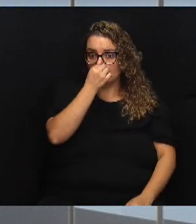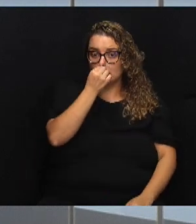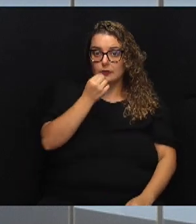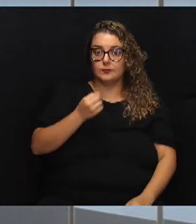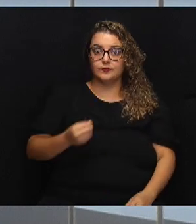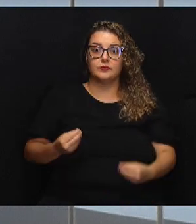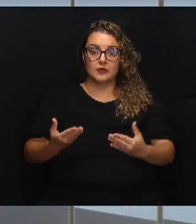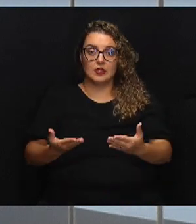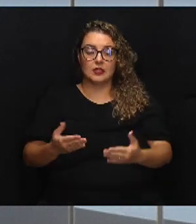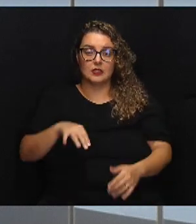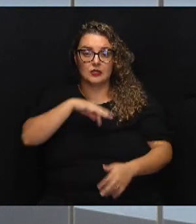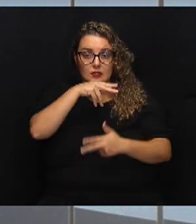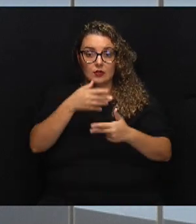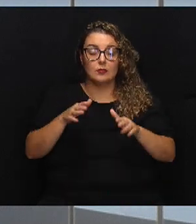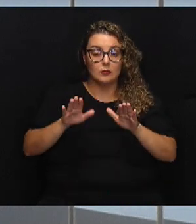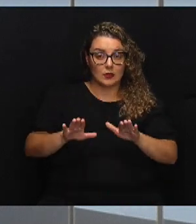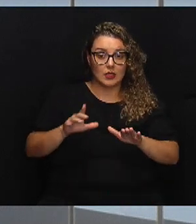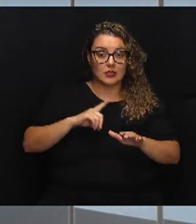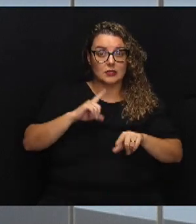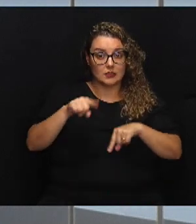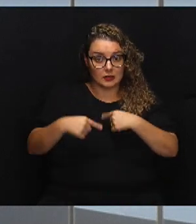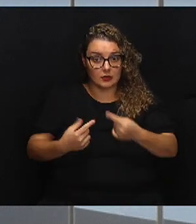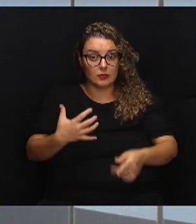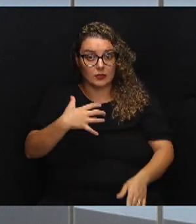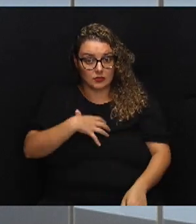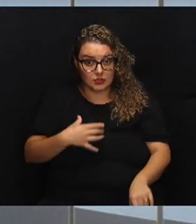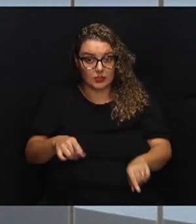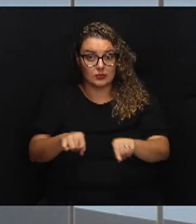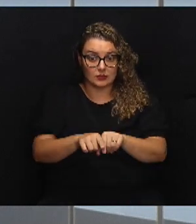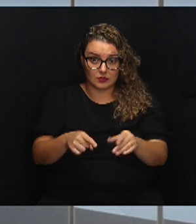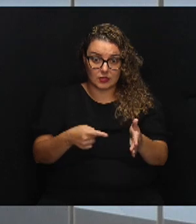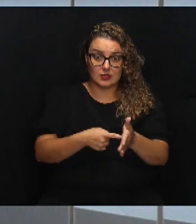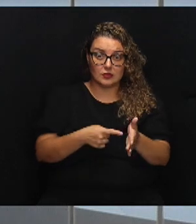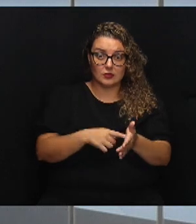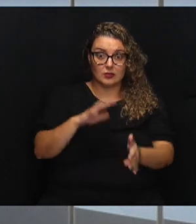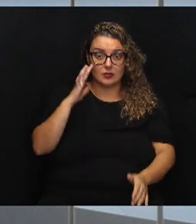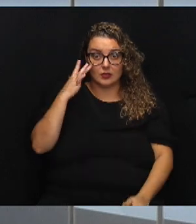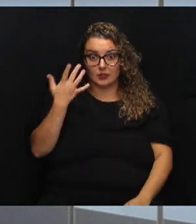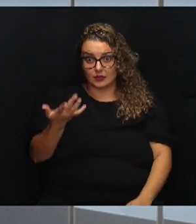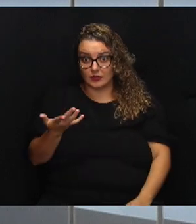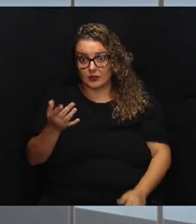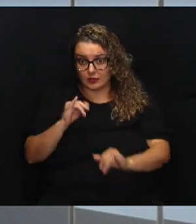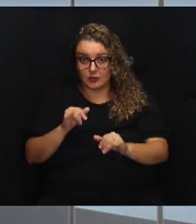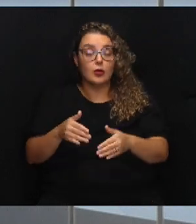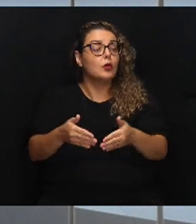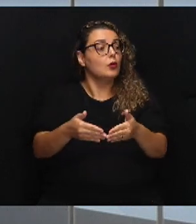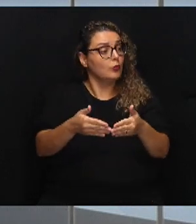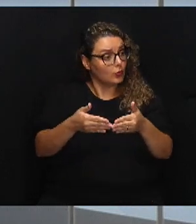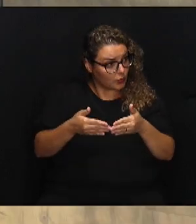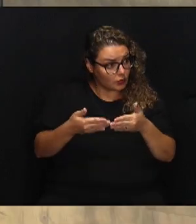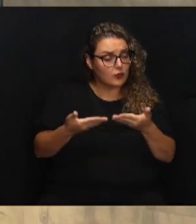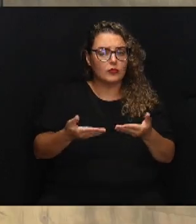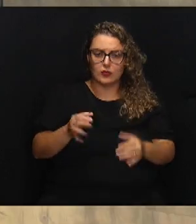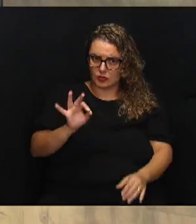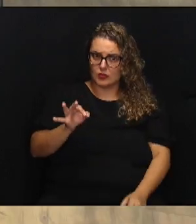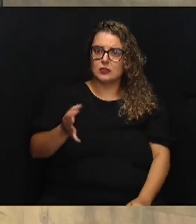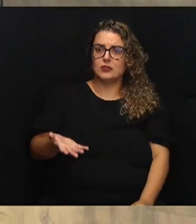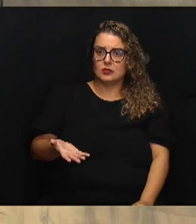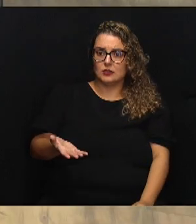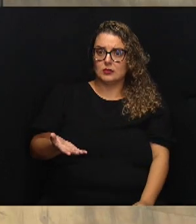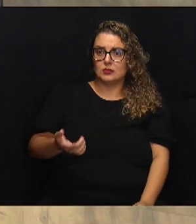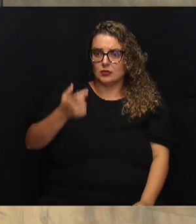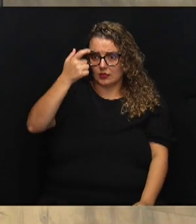animal. Mas tem outros meios também de se denunciar. Não sei se eu posso ocupar aqui o Por favor, passar pra população. Com certeza. Eu sou